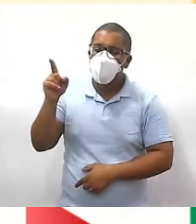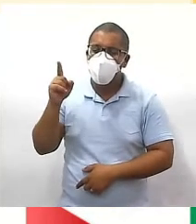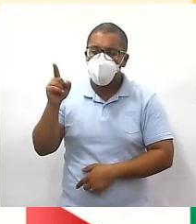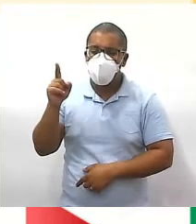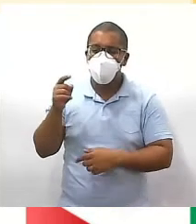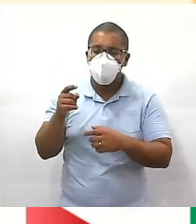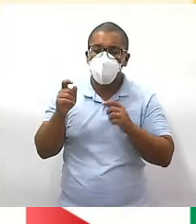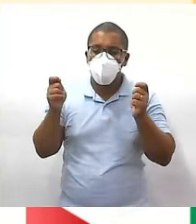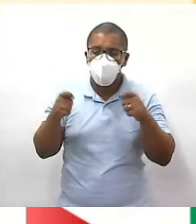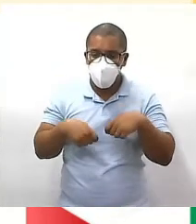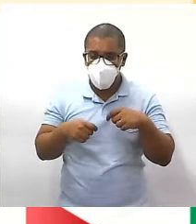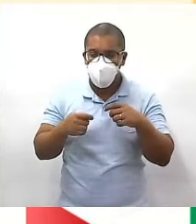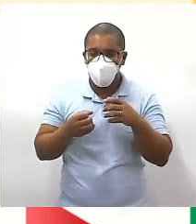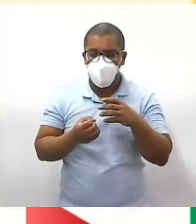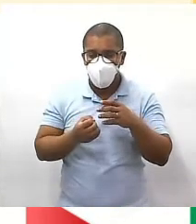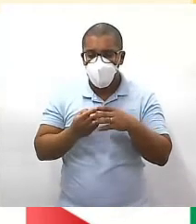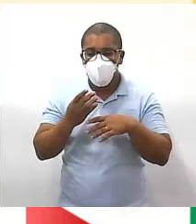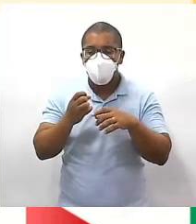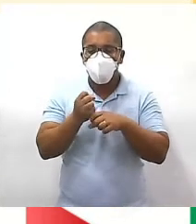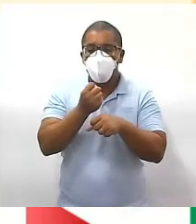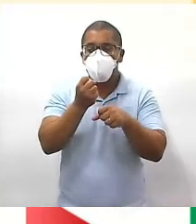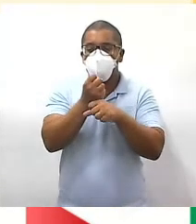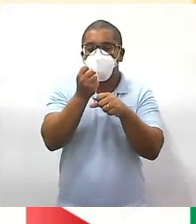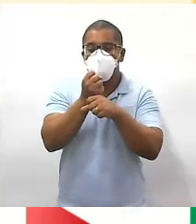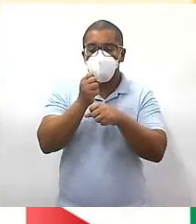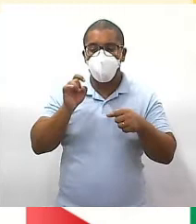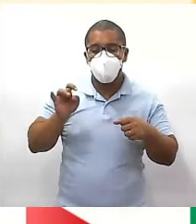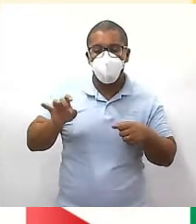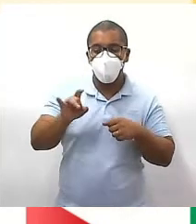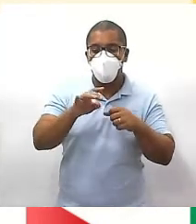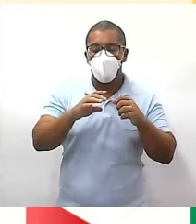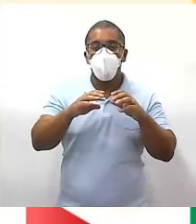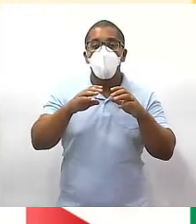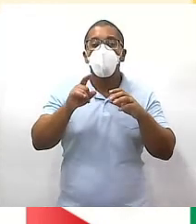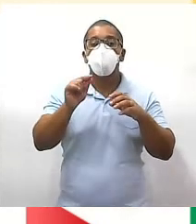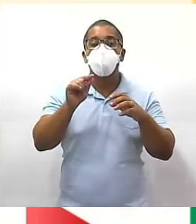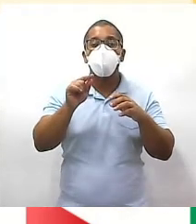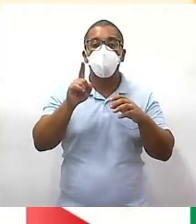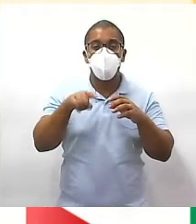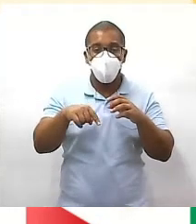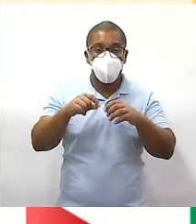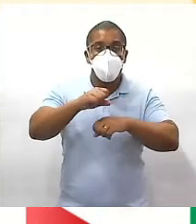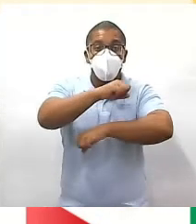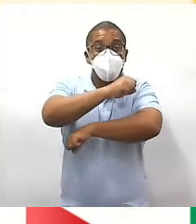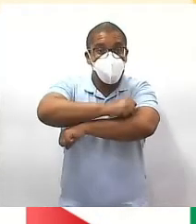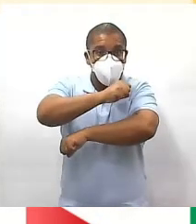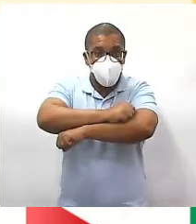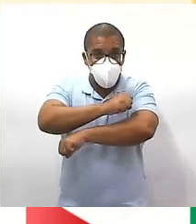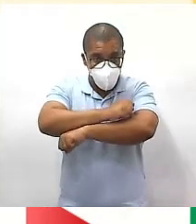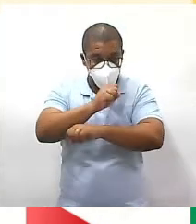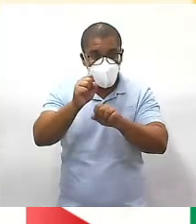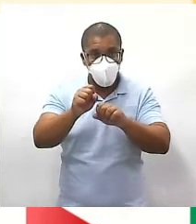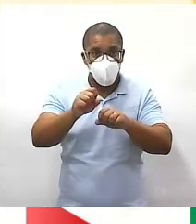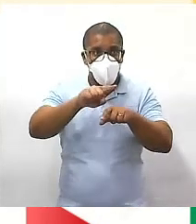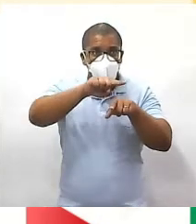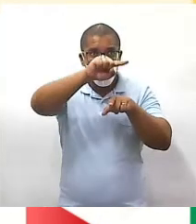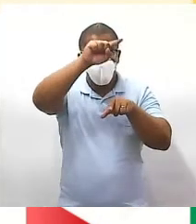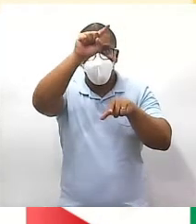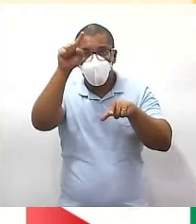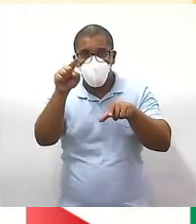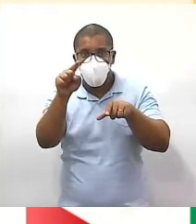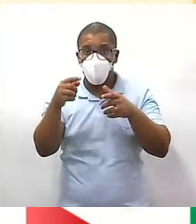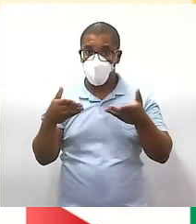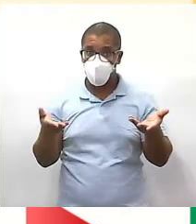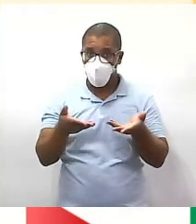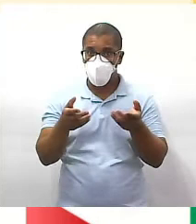para para construir cada janela desse presídio na época, tá? Hoje uma casa para vender